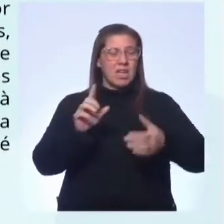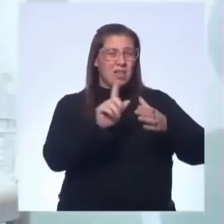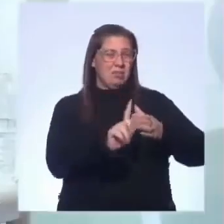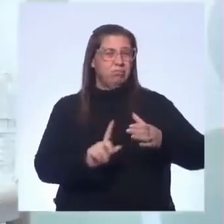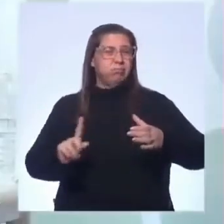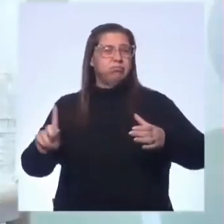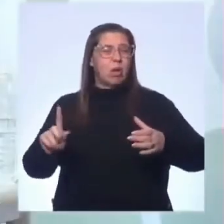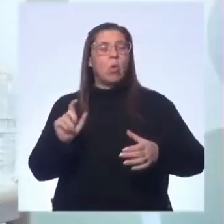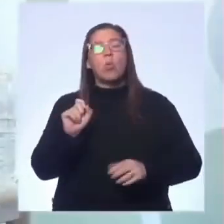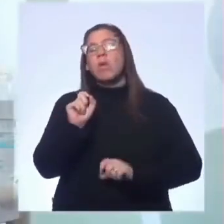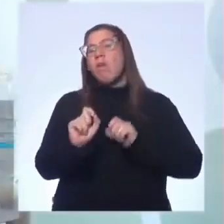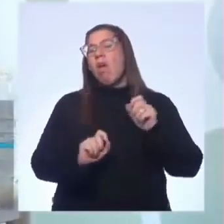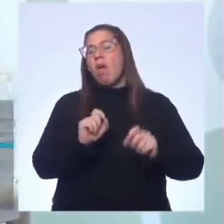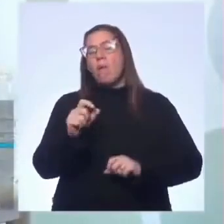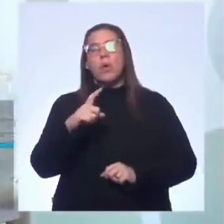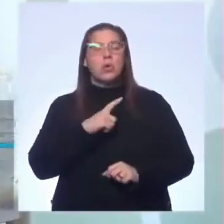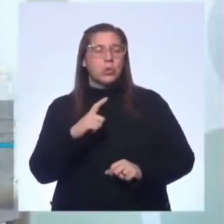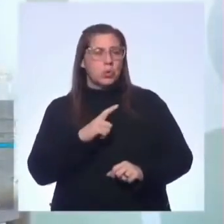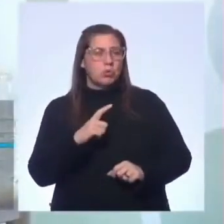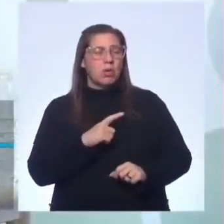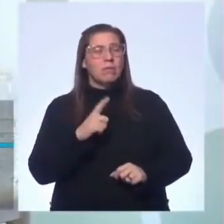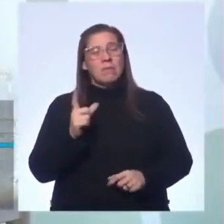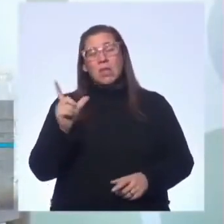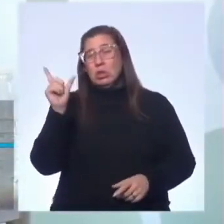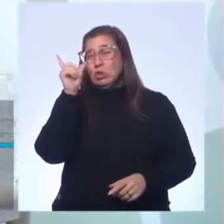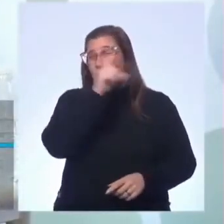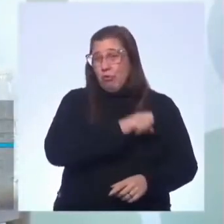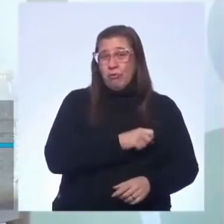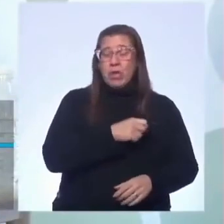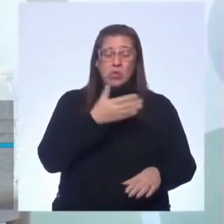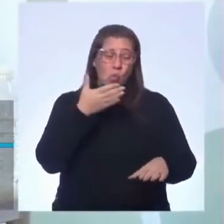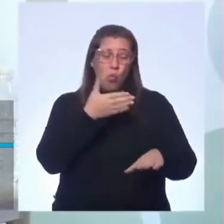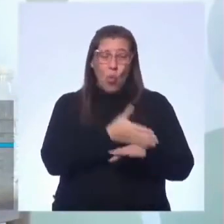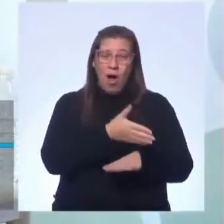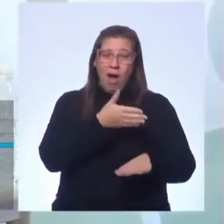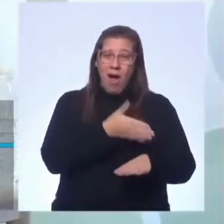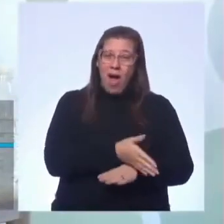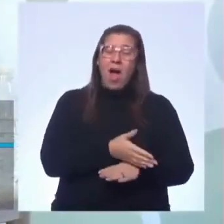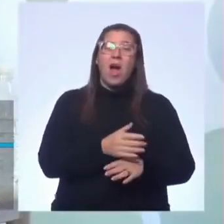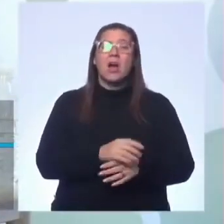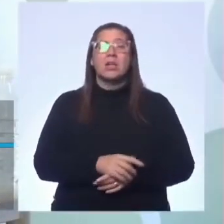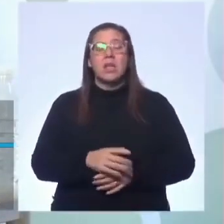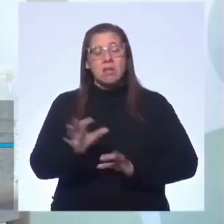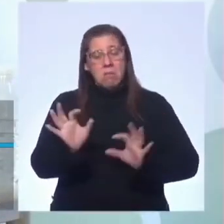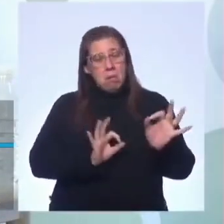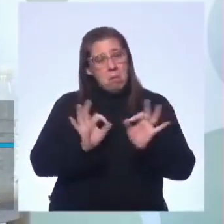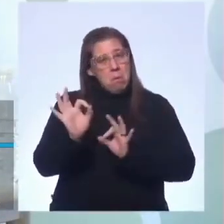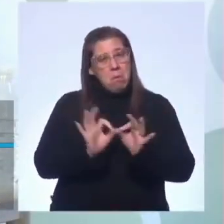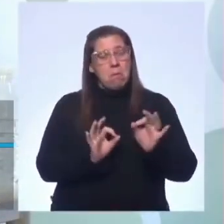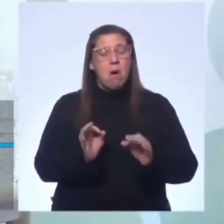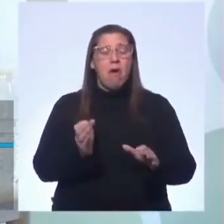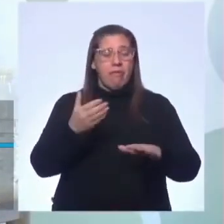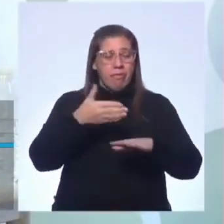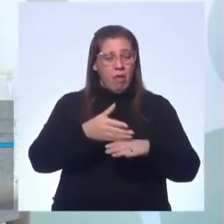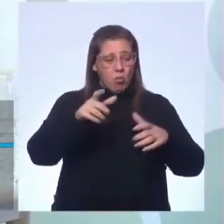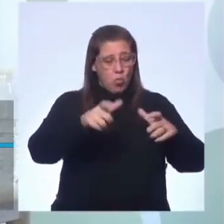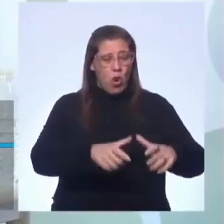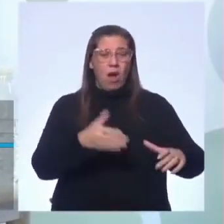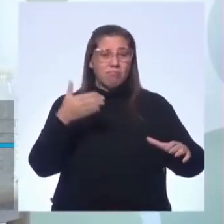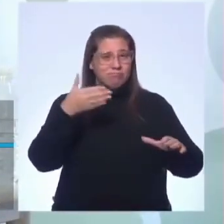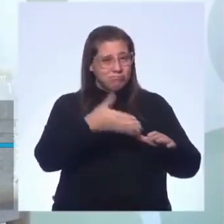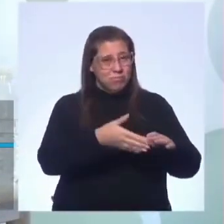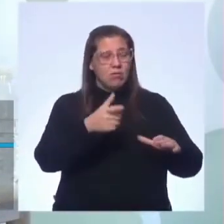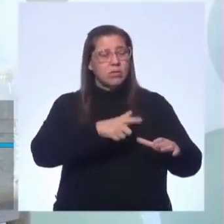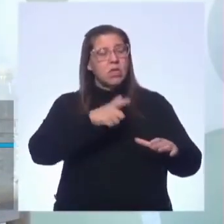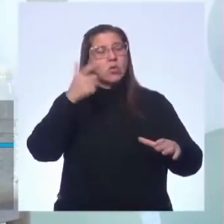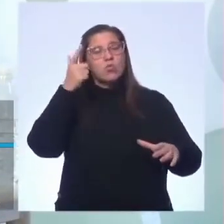segregação, o que é? É quando você tem, né, uma dificuldade, né, uma formação aí dentro de um território na